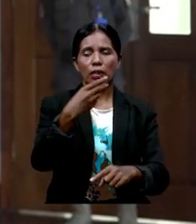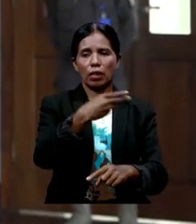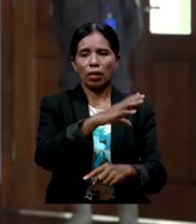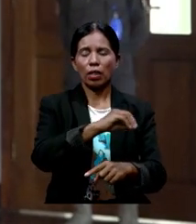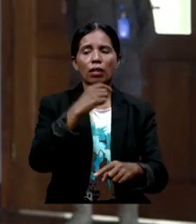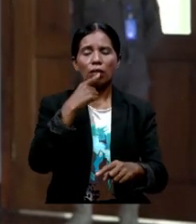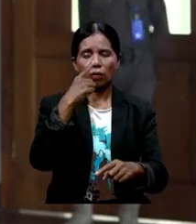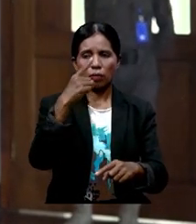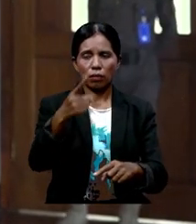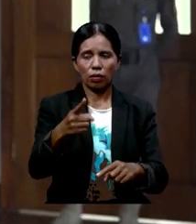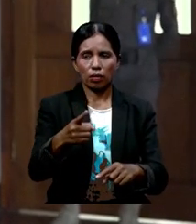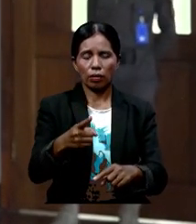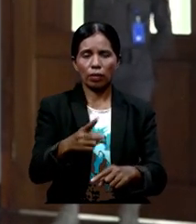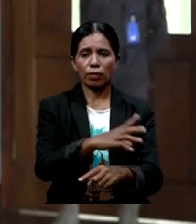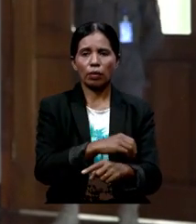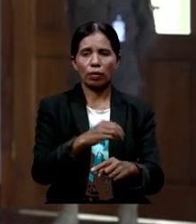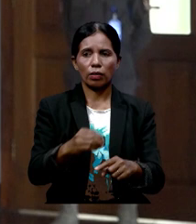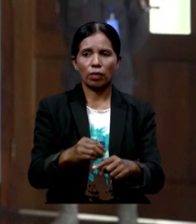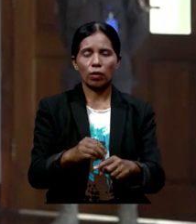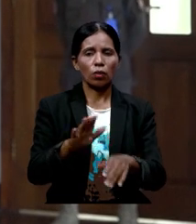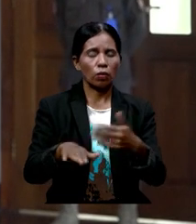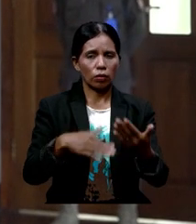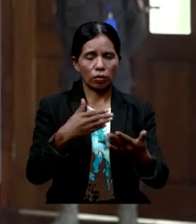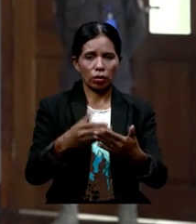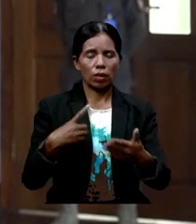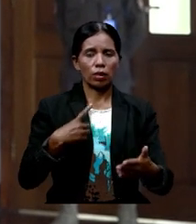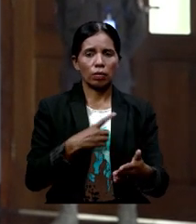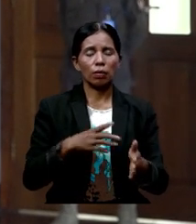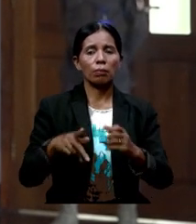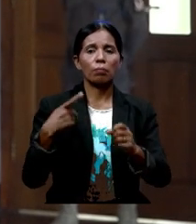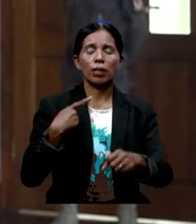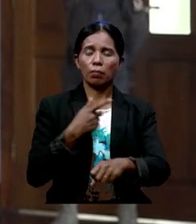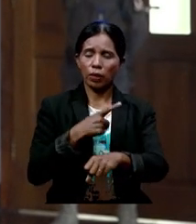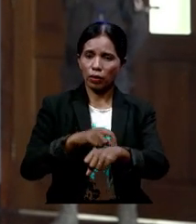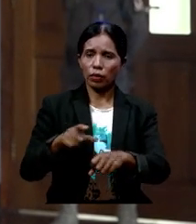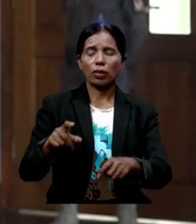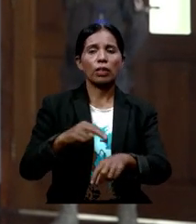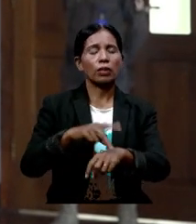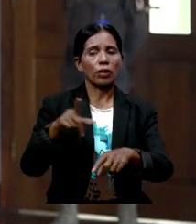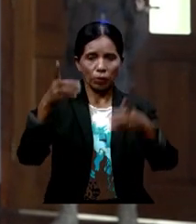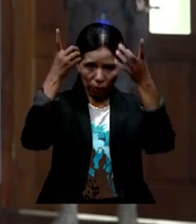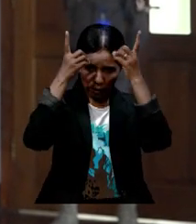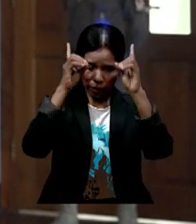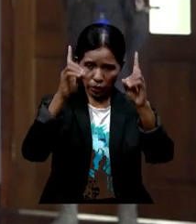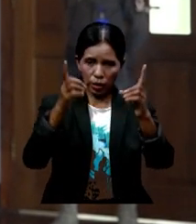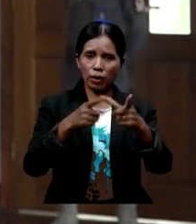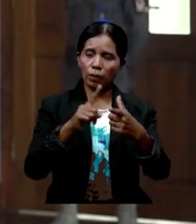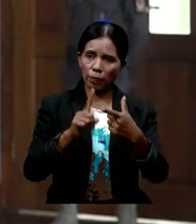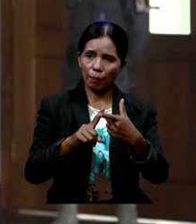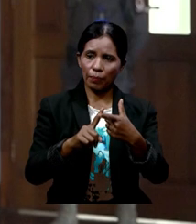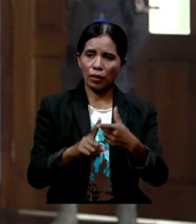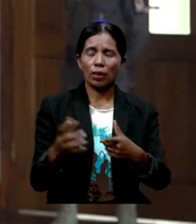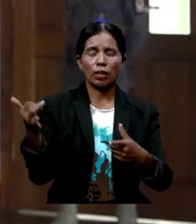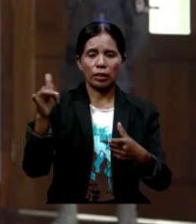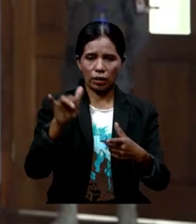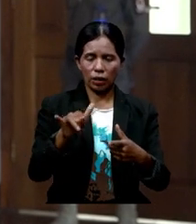ba pedido de maiosi um quinto dos deputados parlamento nacional para atu decidir. Depois vai ir a sira pronunciar